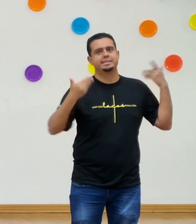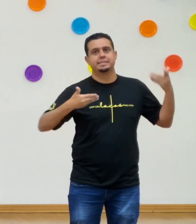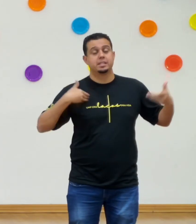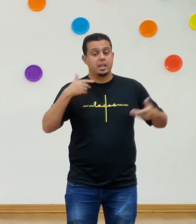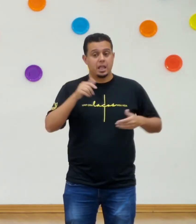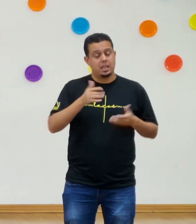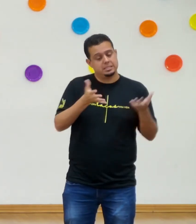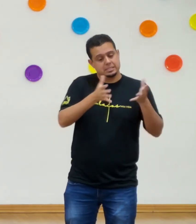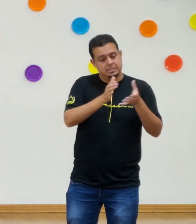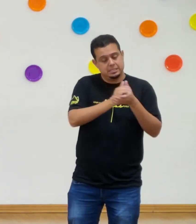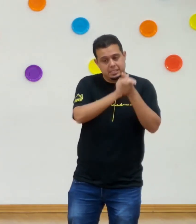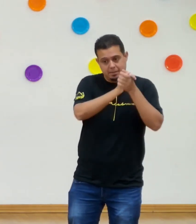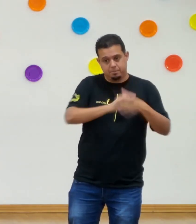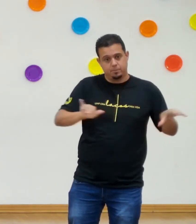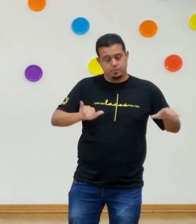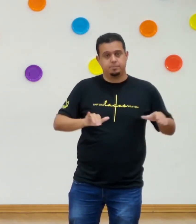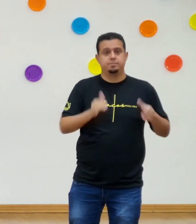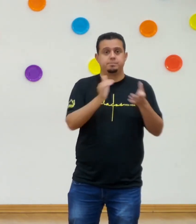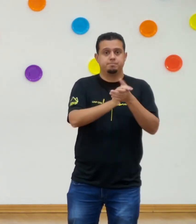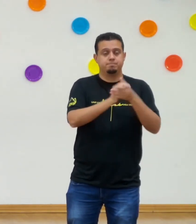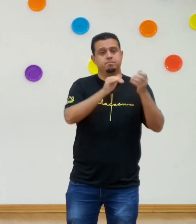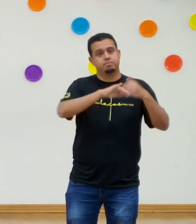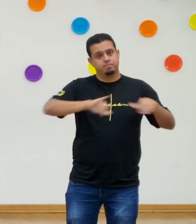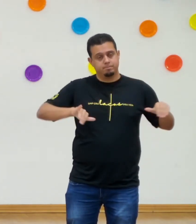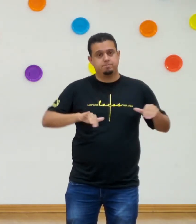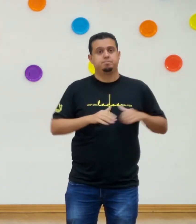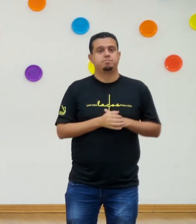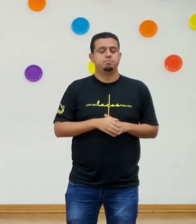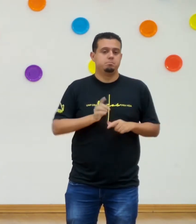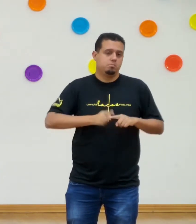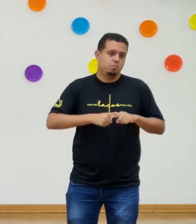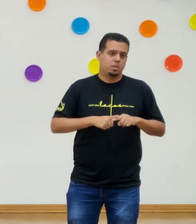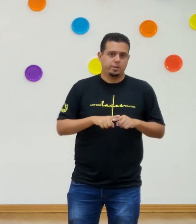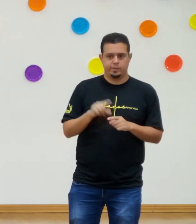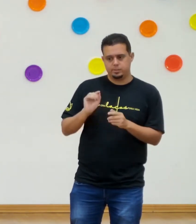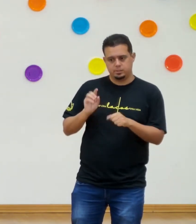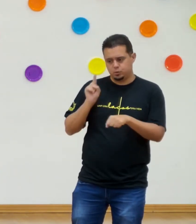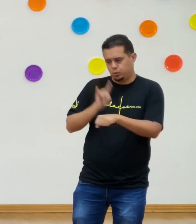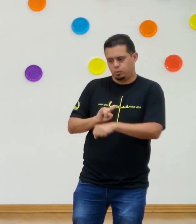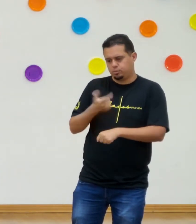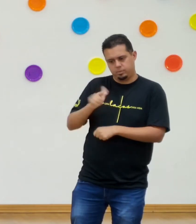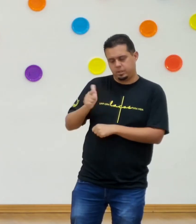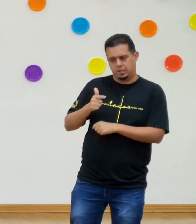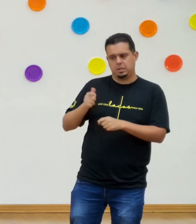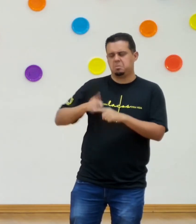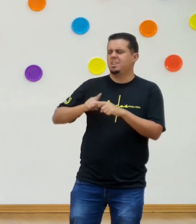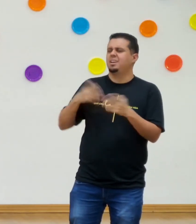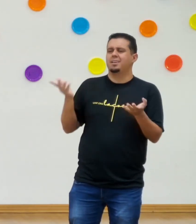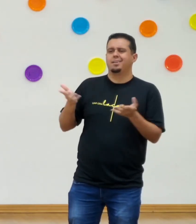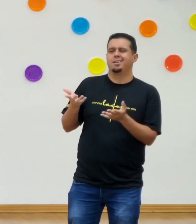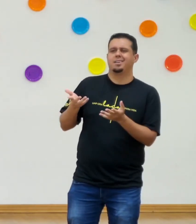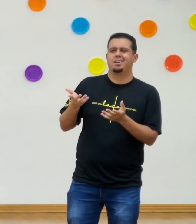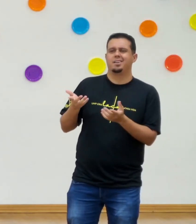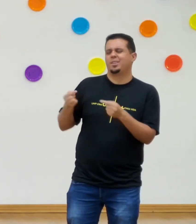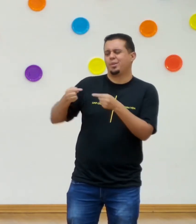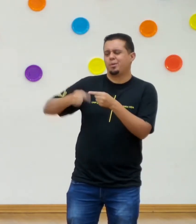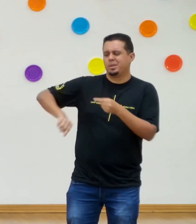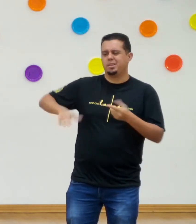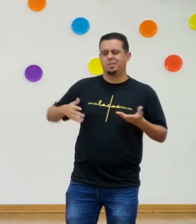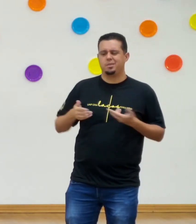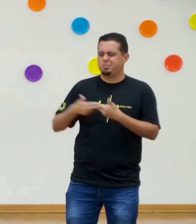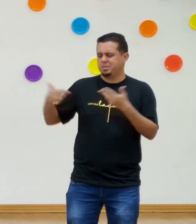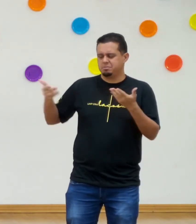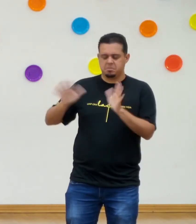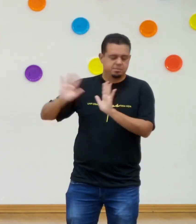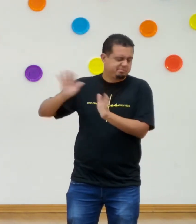Separada, porque não teve relação ilícita, não teve adultério, mas eles separaram porque não deu certo, porque algumas